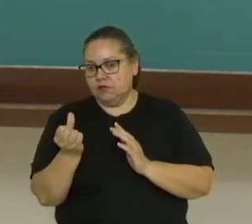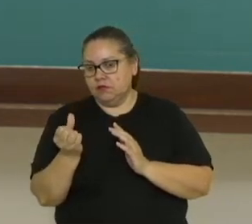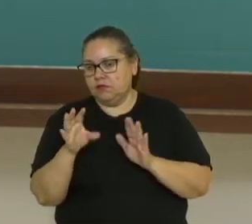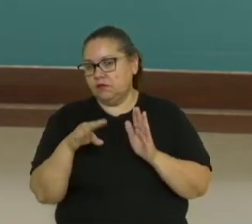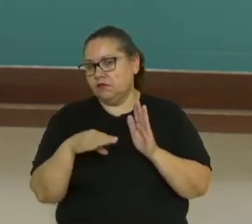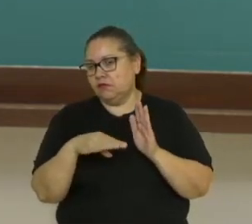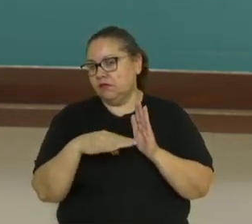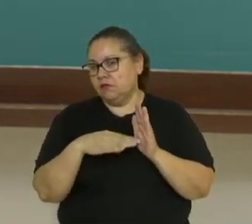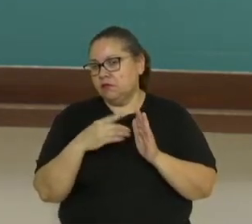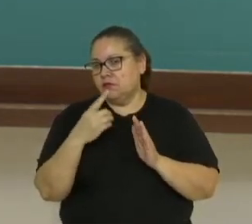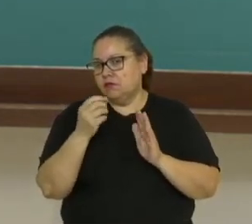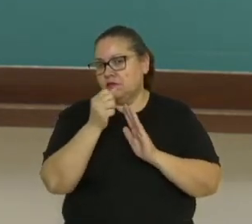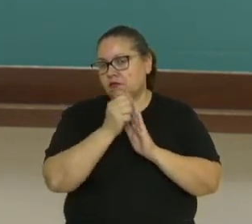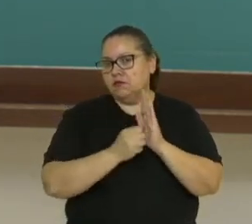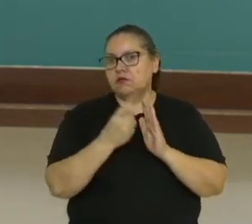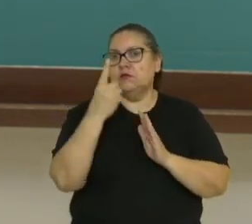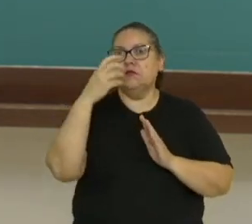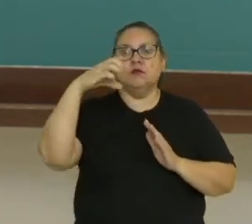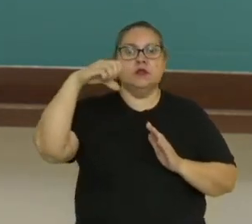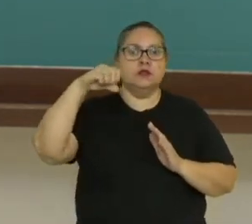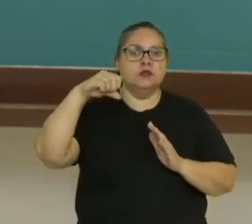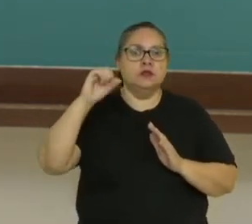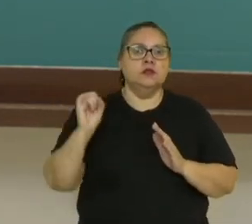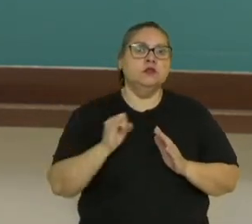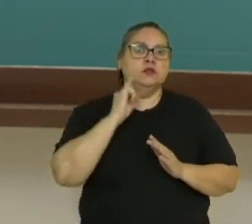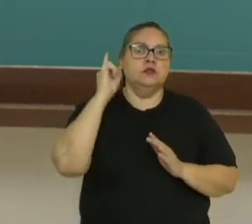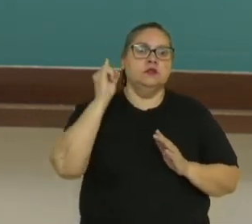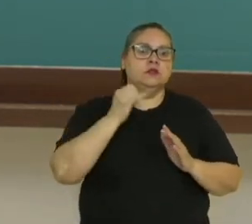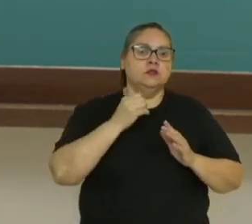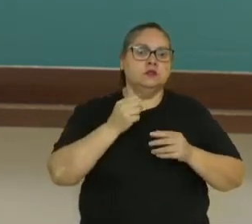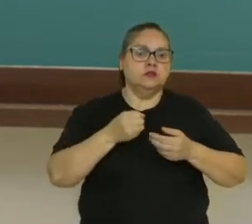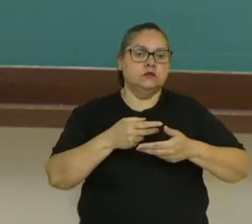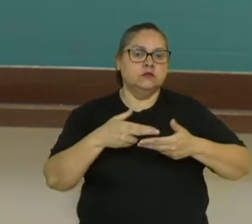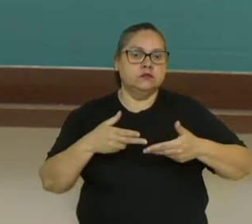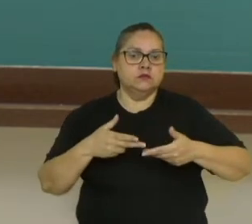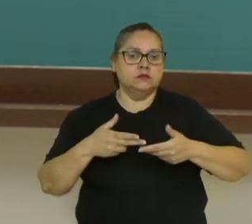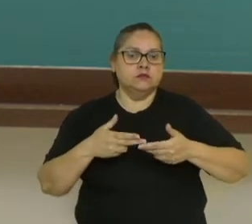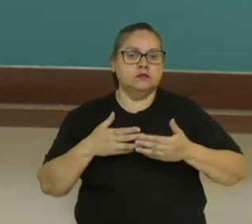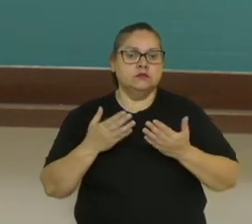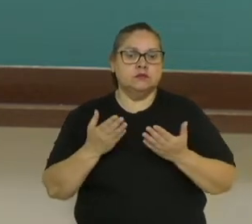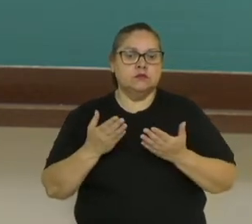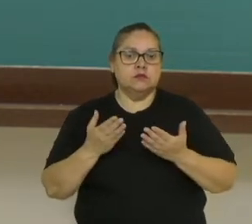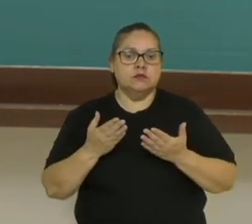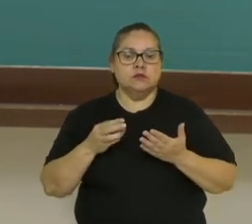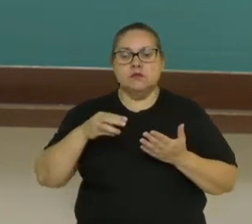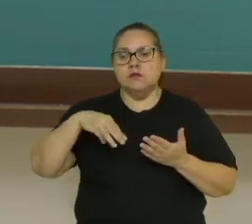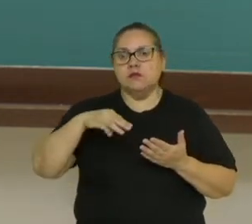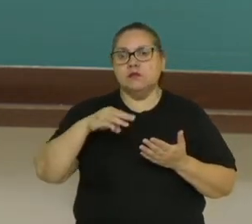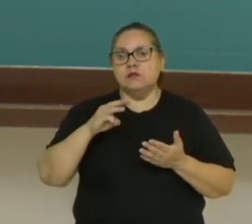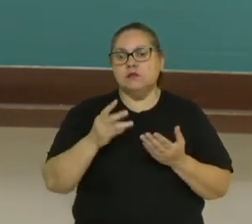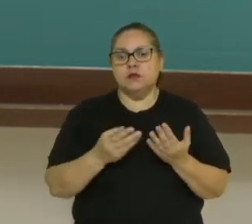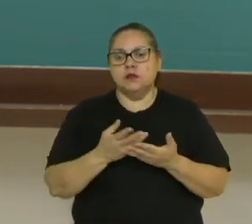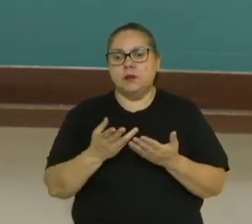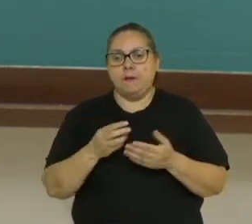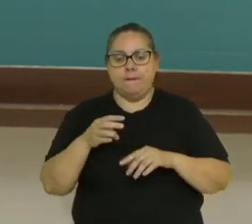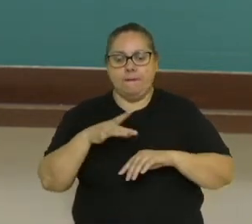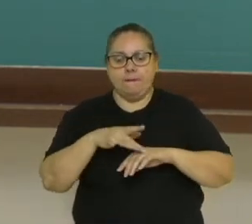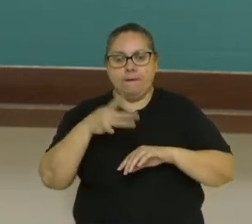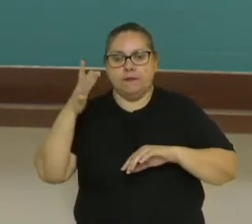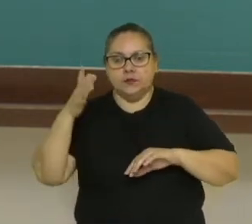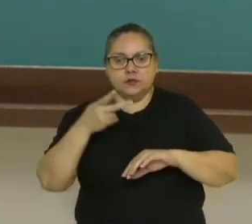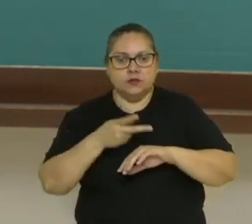século XIX, uma das principais mercadorias não era o metal, não